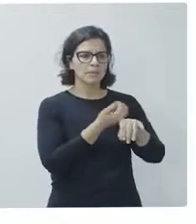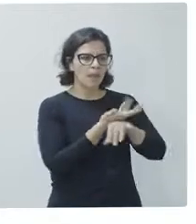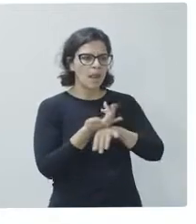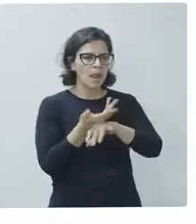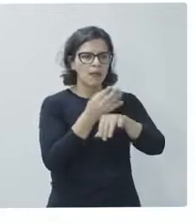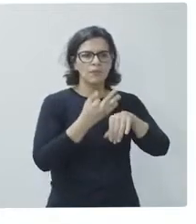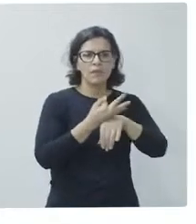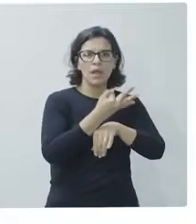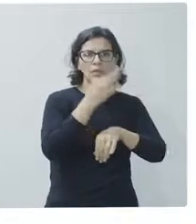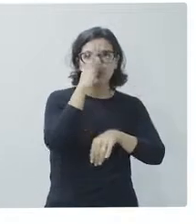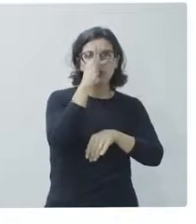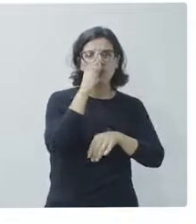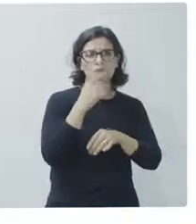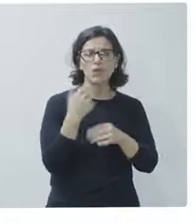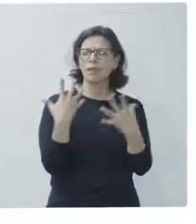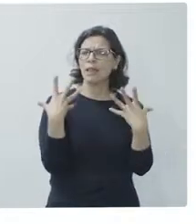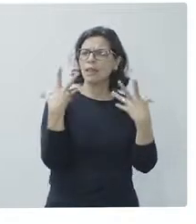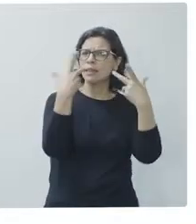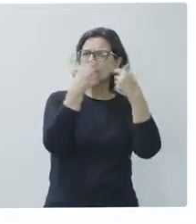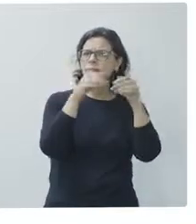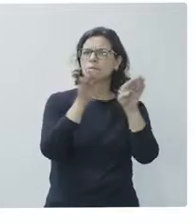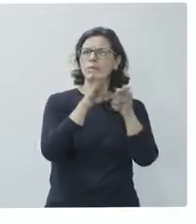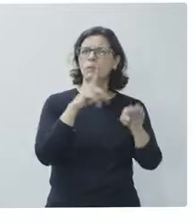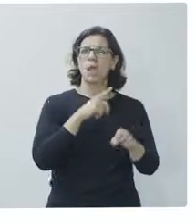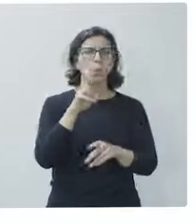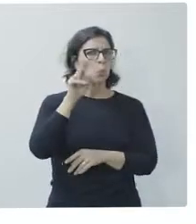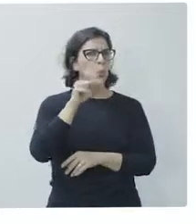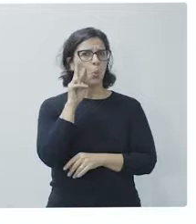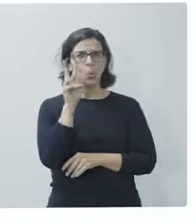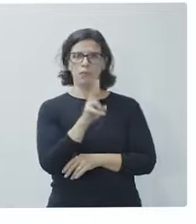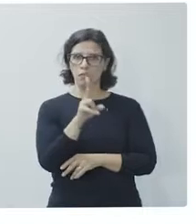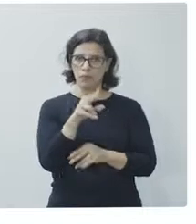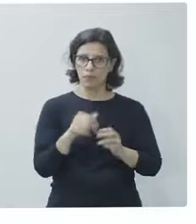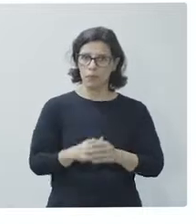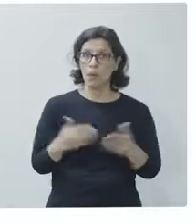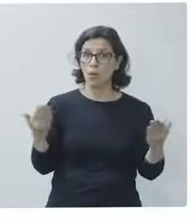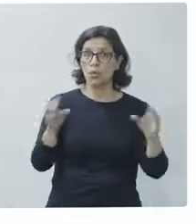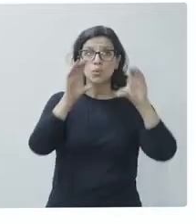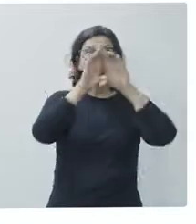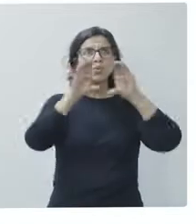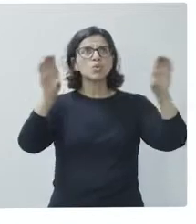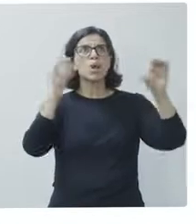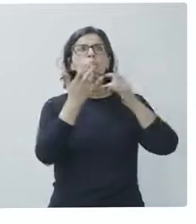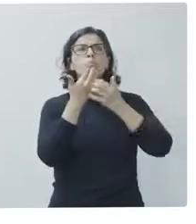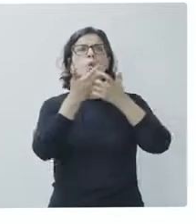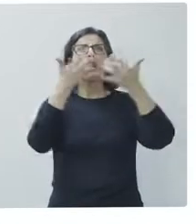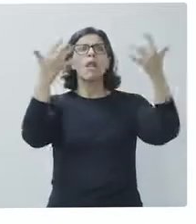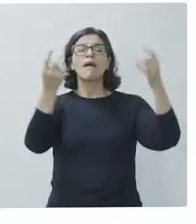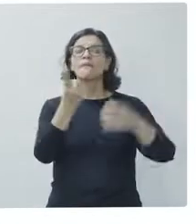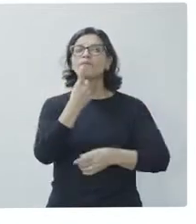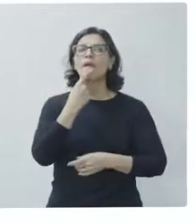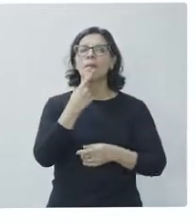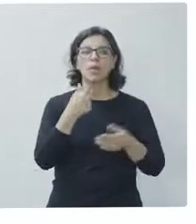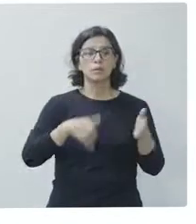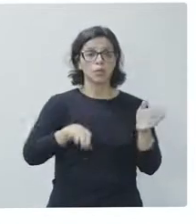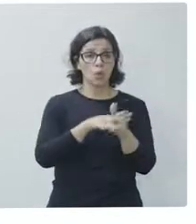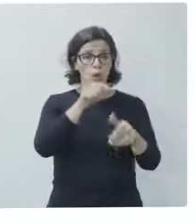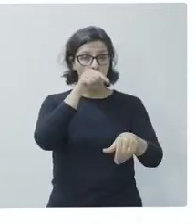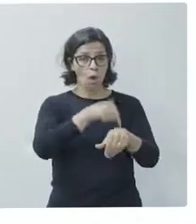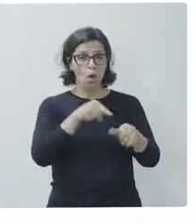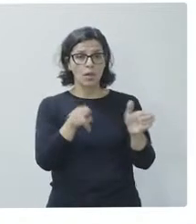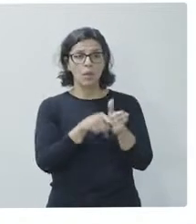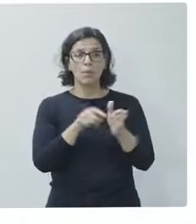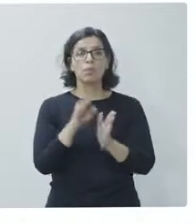e flores mais raras e mais belas que jamais tinham visto. O céu coloriu-se de vermelho e chegou a hora